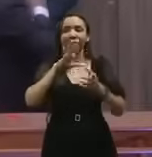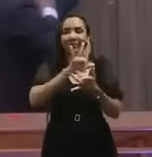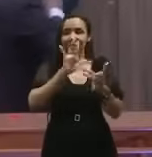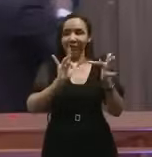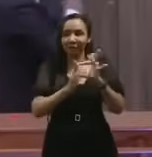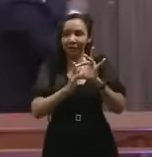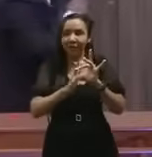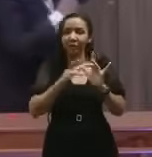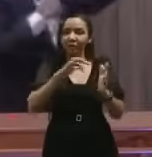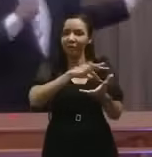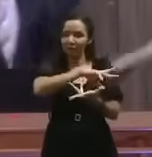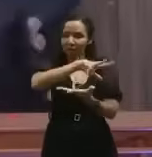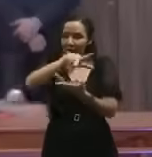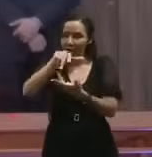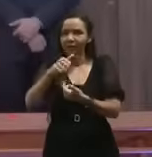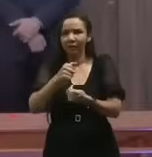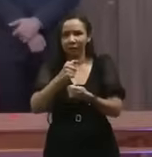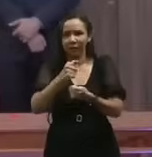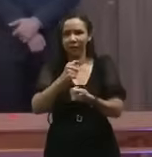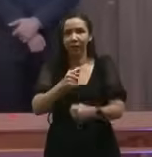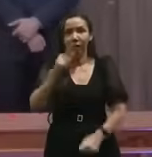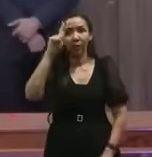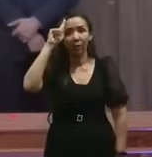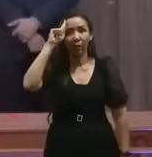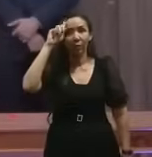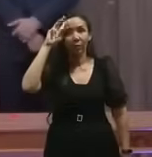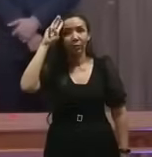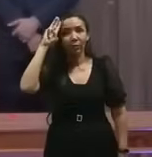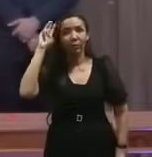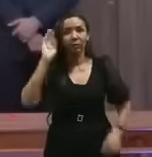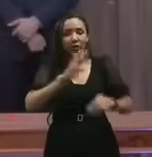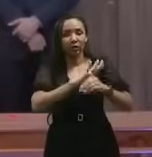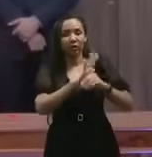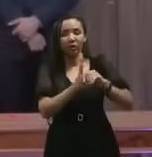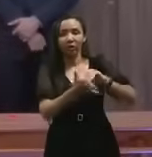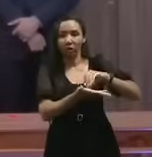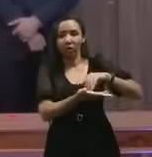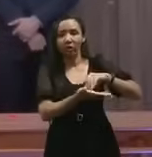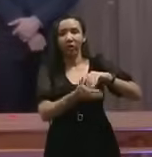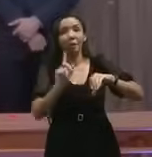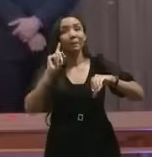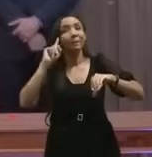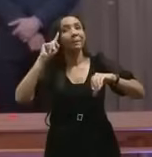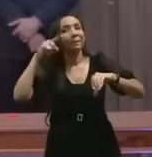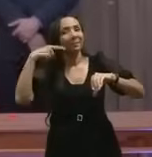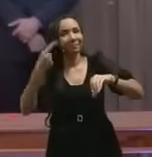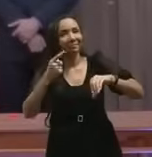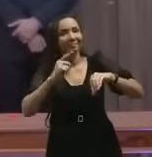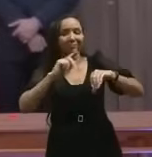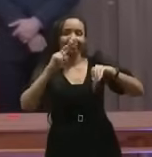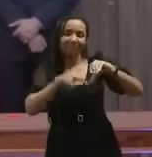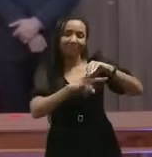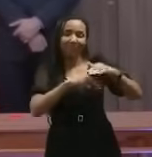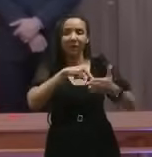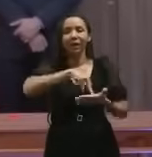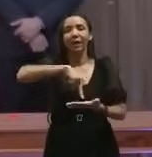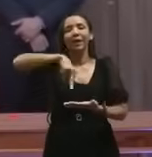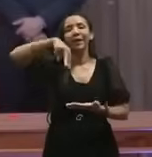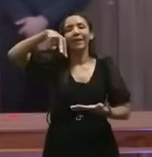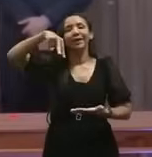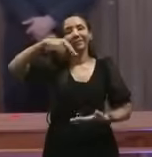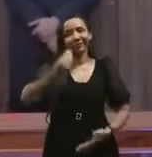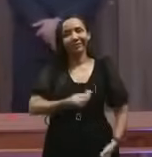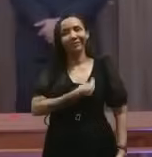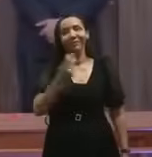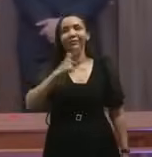paraa humanidade se depois o senhor quiser curar após a mensagem ele tem o poder para curar